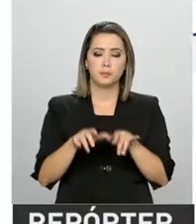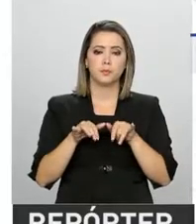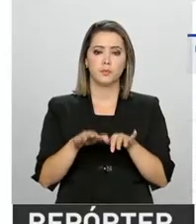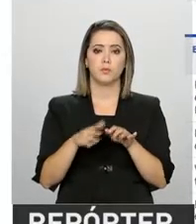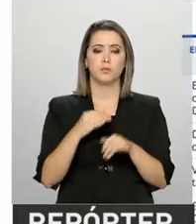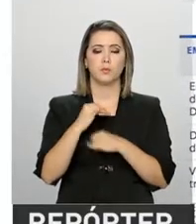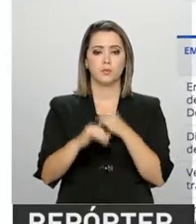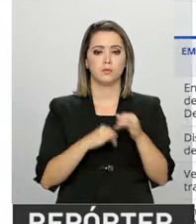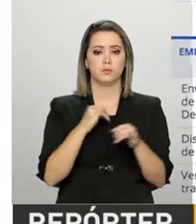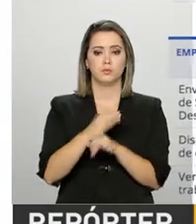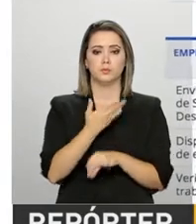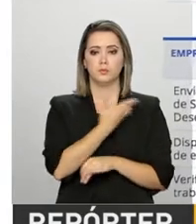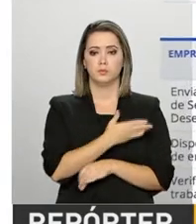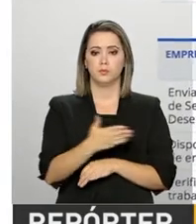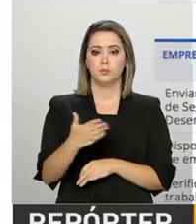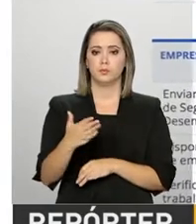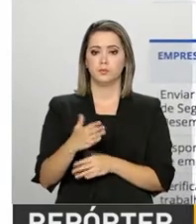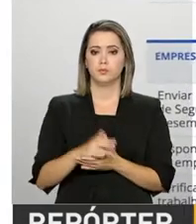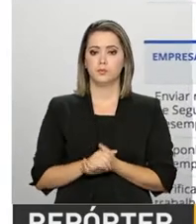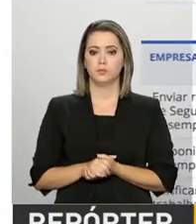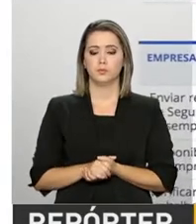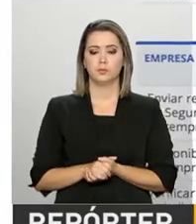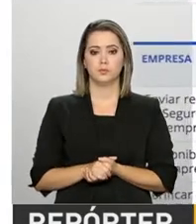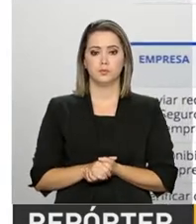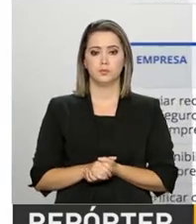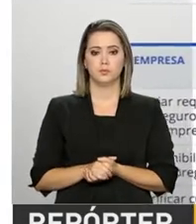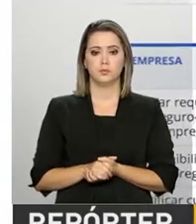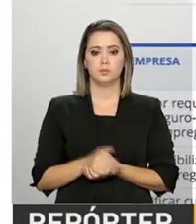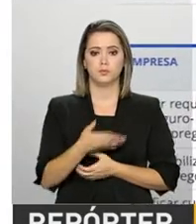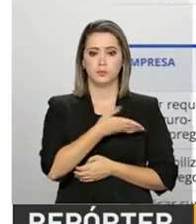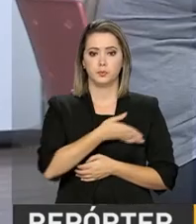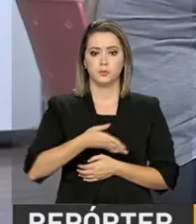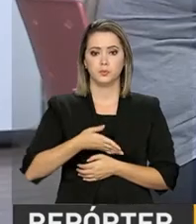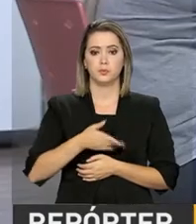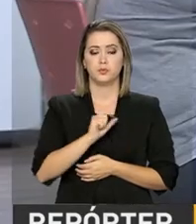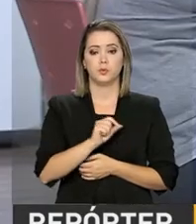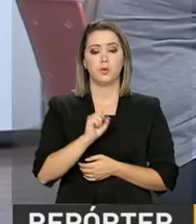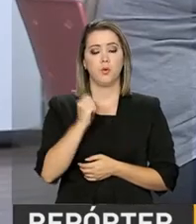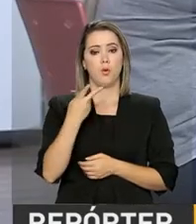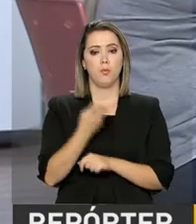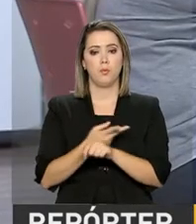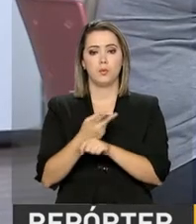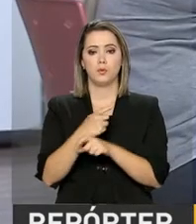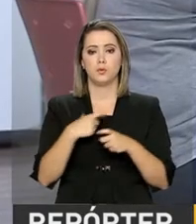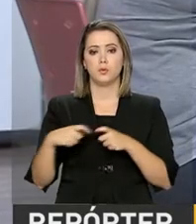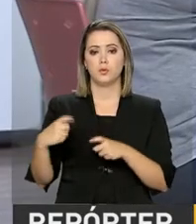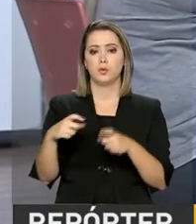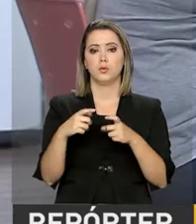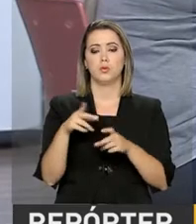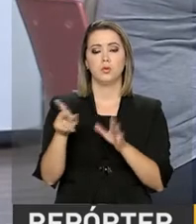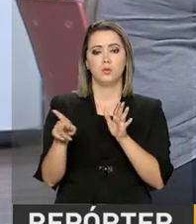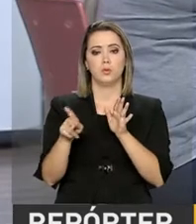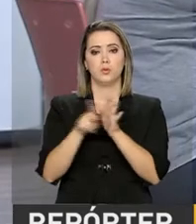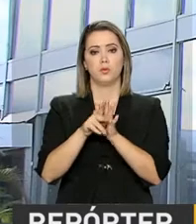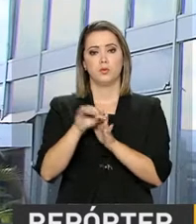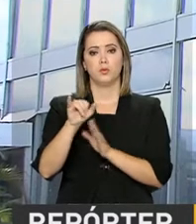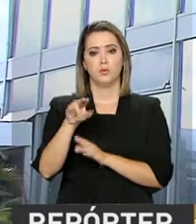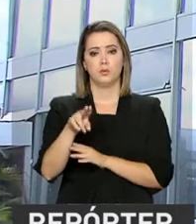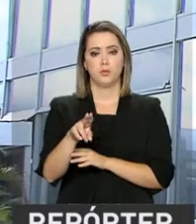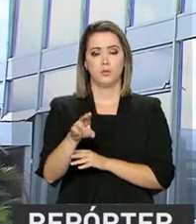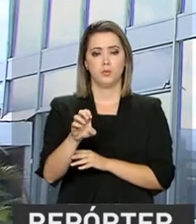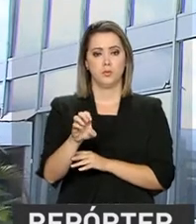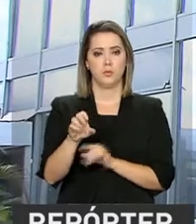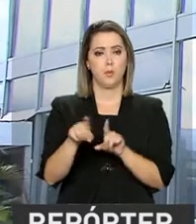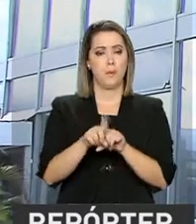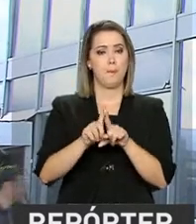emprega brasil ponto mt.gov.br ou procurar um posto de atendimento do sine